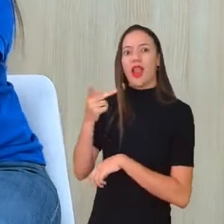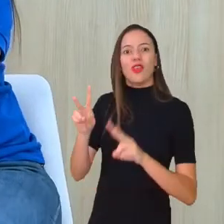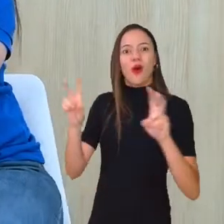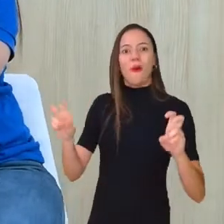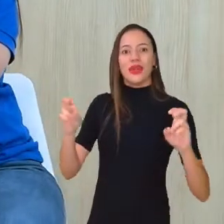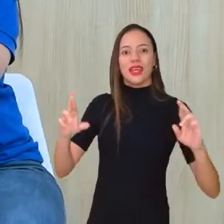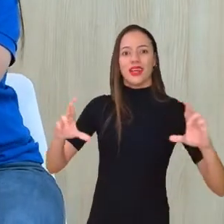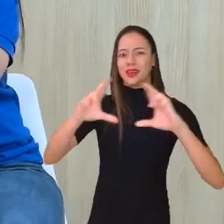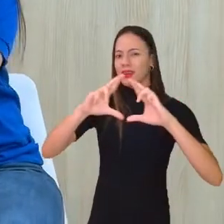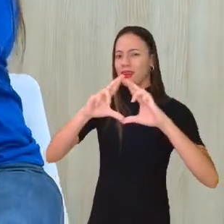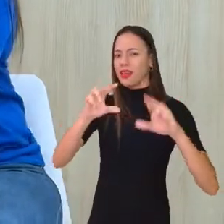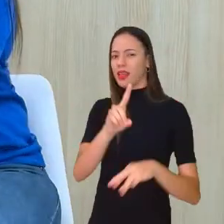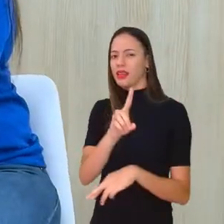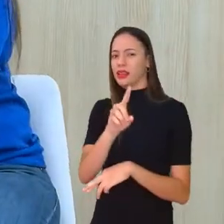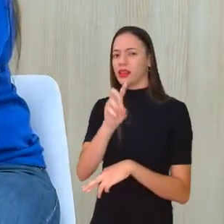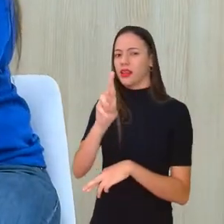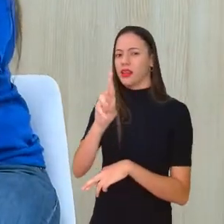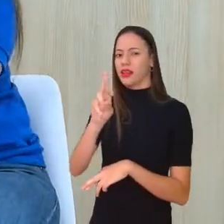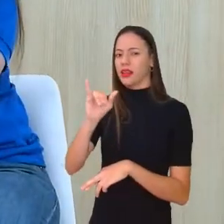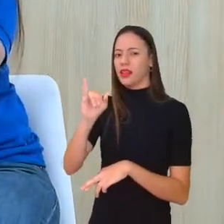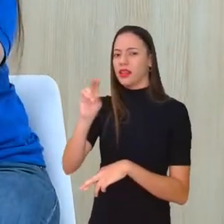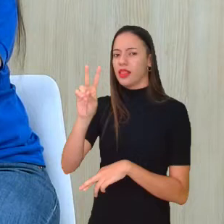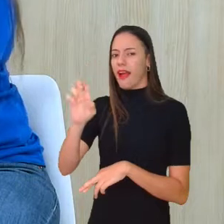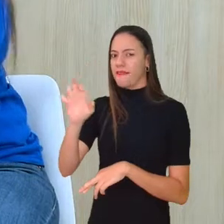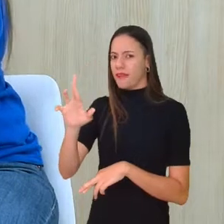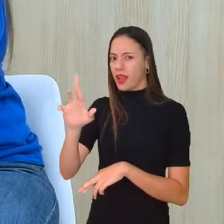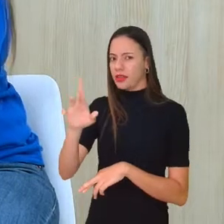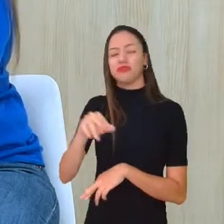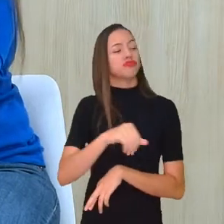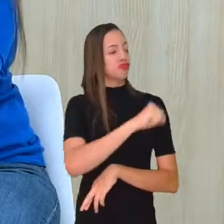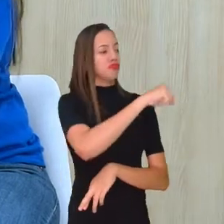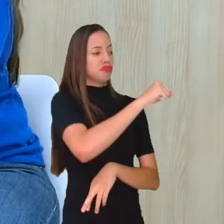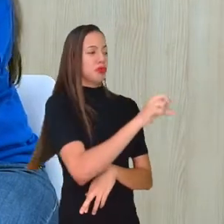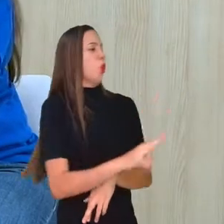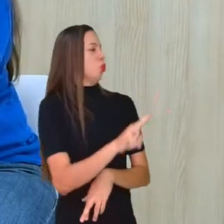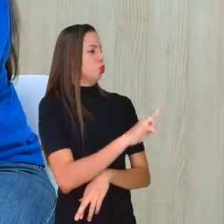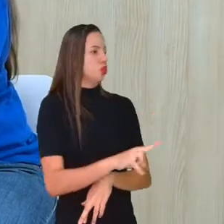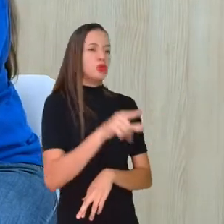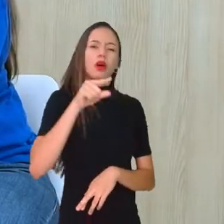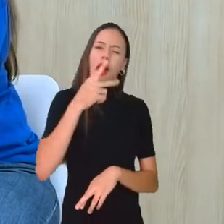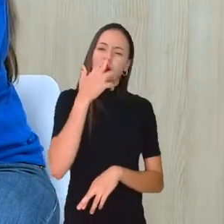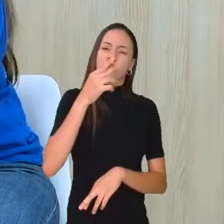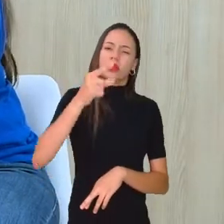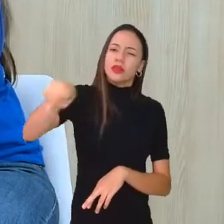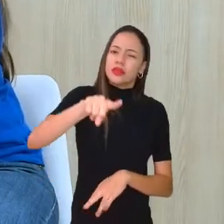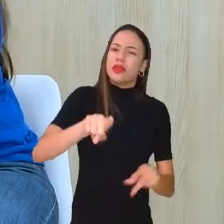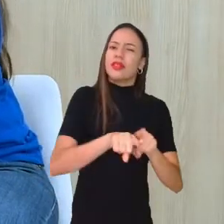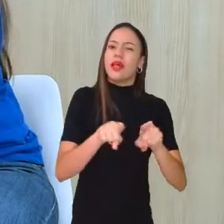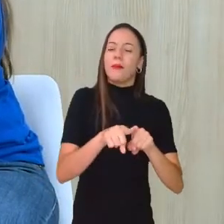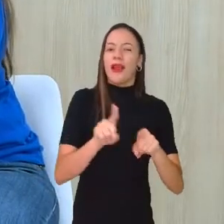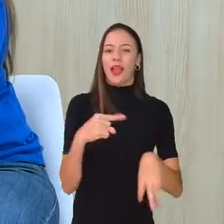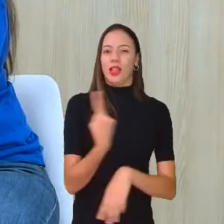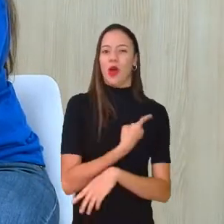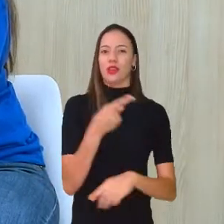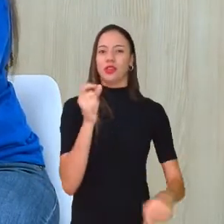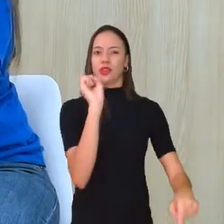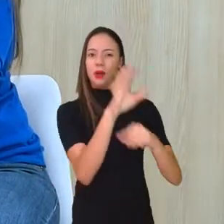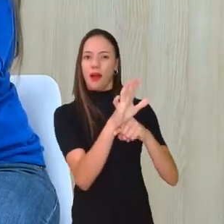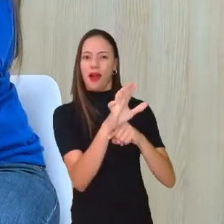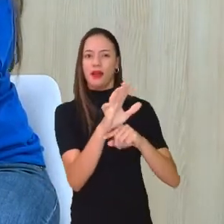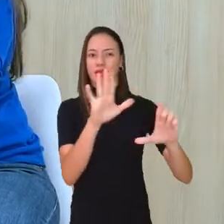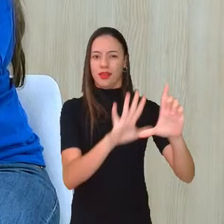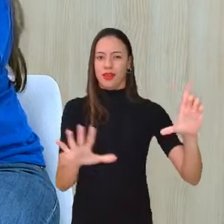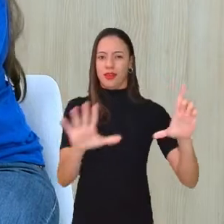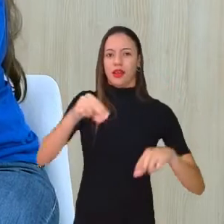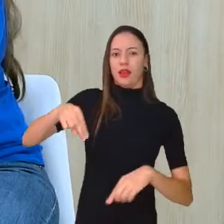Foi, deu Usa um spoiler. muito? Uso bastante, acho que até eles, não é? Quando a gente vai lá colocar o desafio na